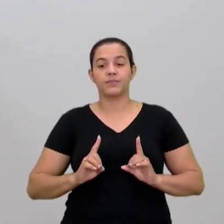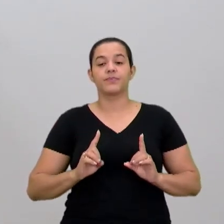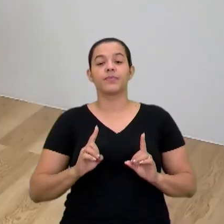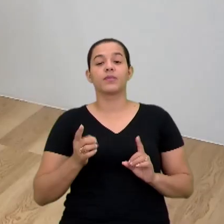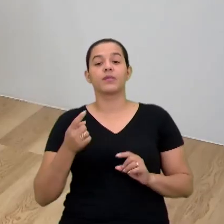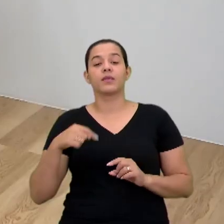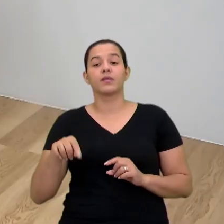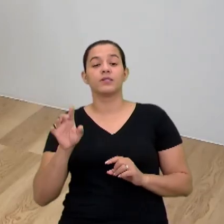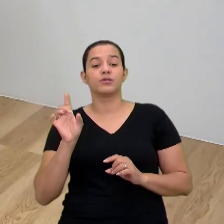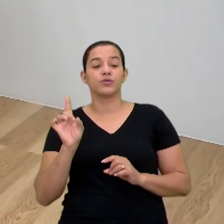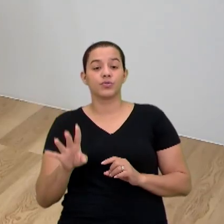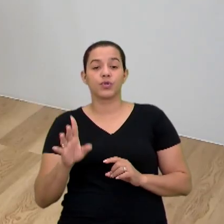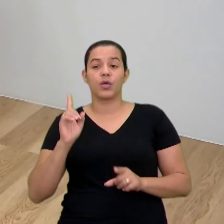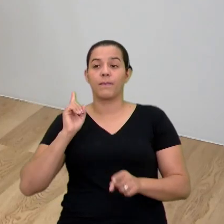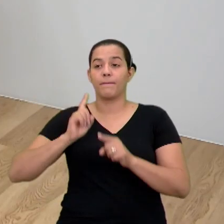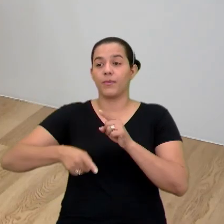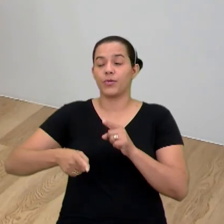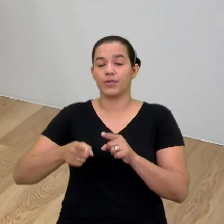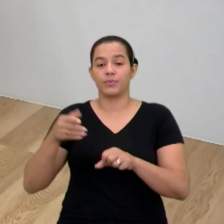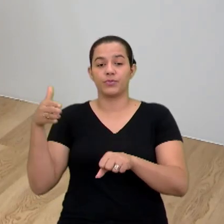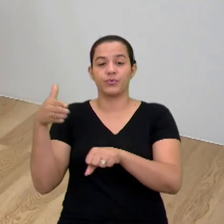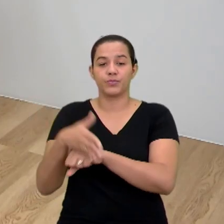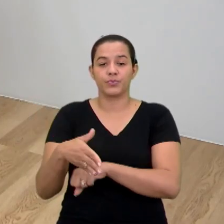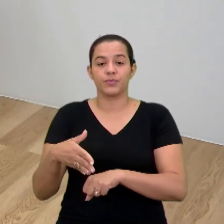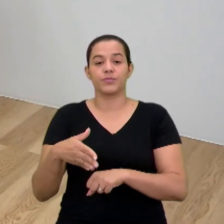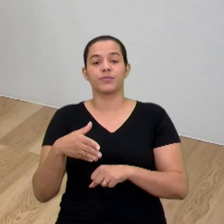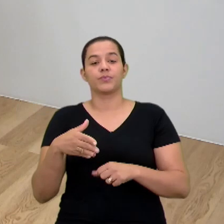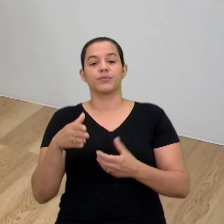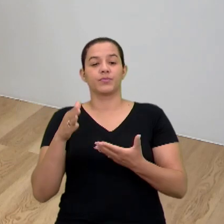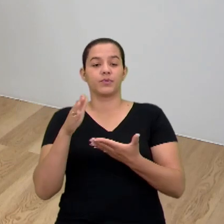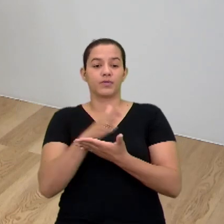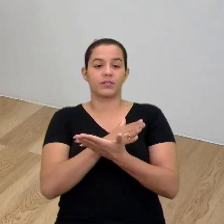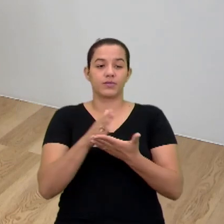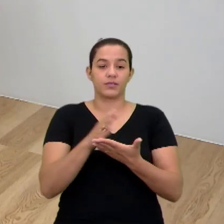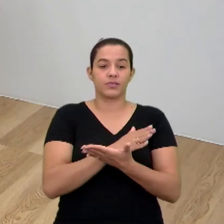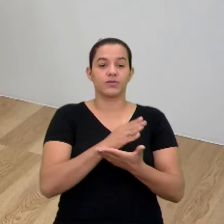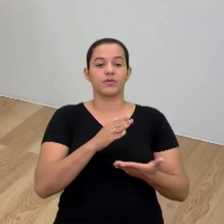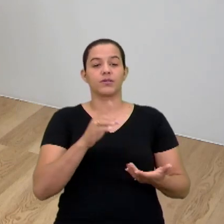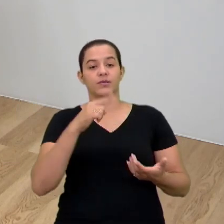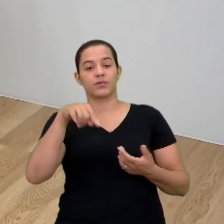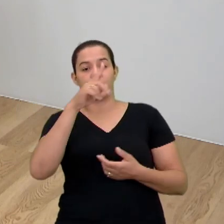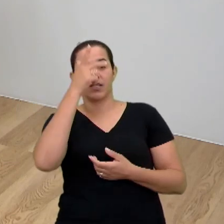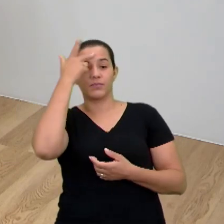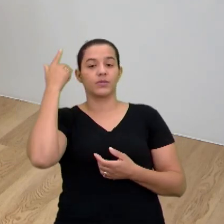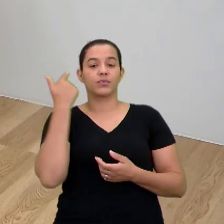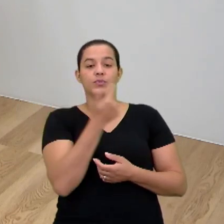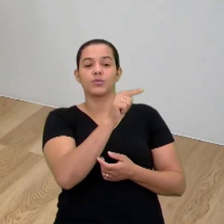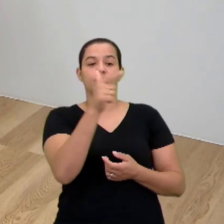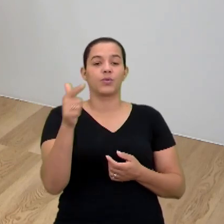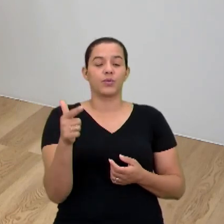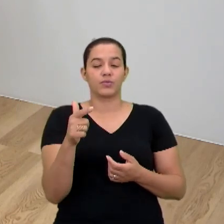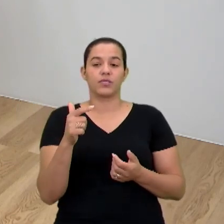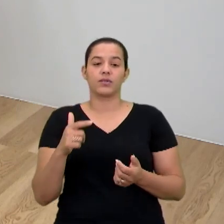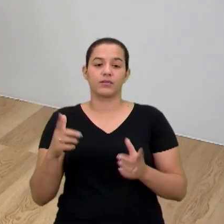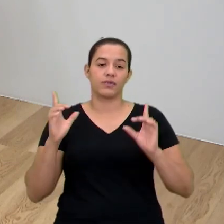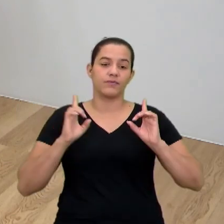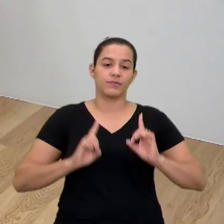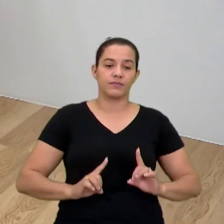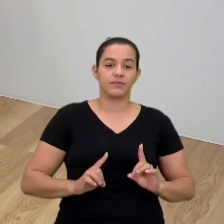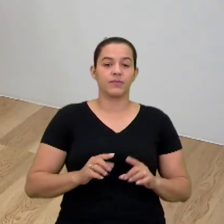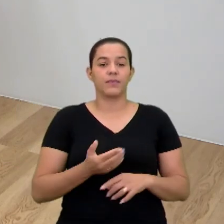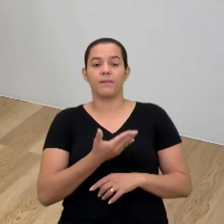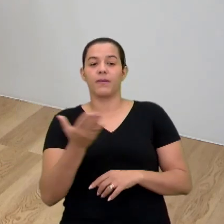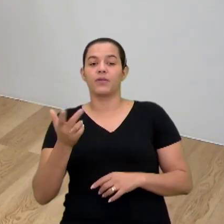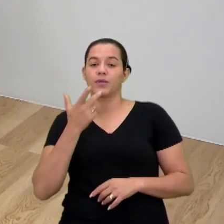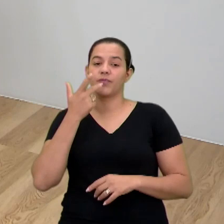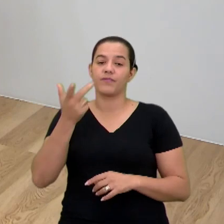já proíbe ela de participar da Olimpíada das pessoas que não têm a deficiência física, né? Mas isso não